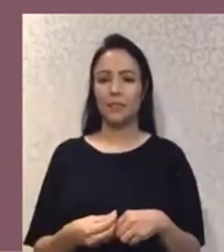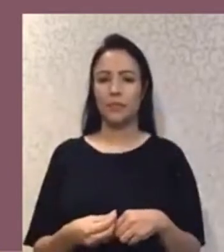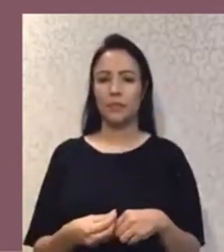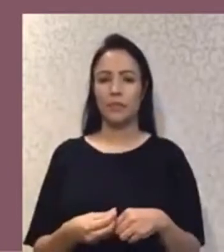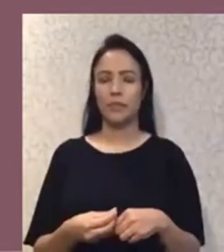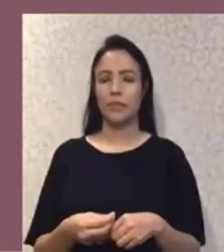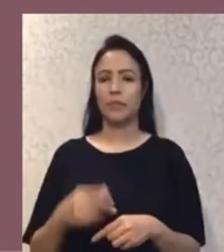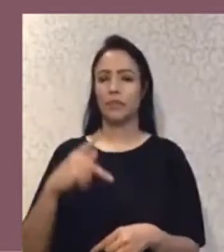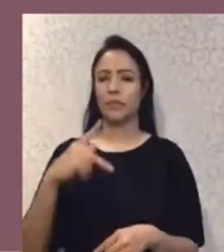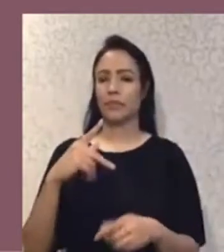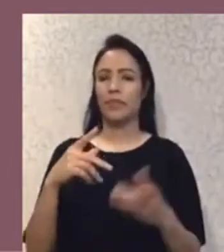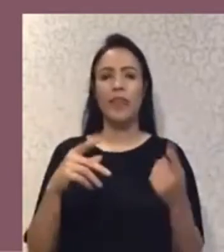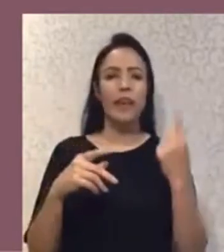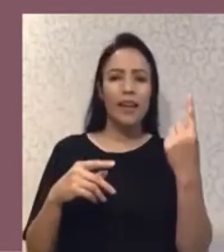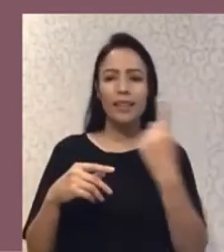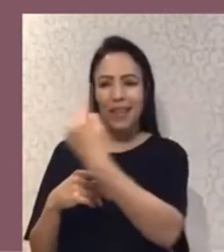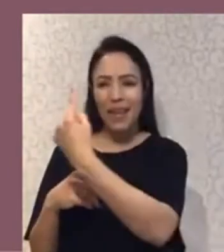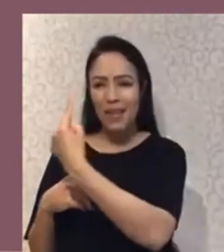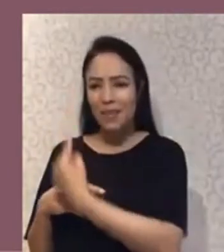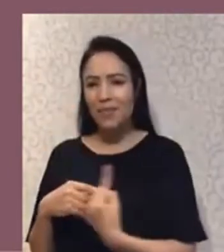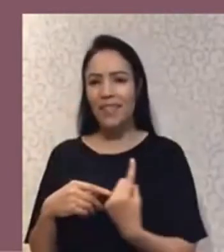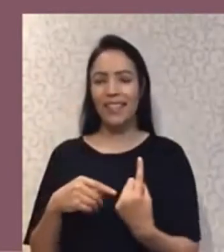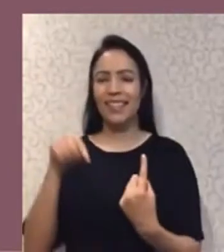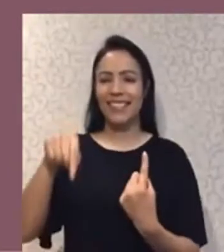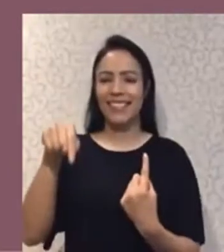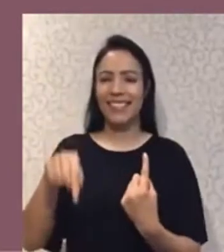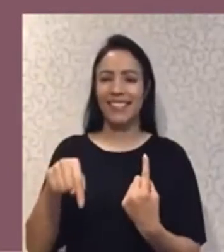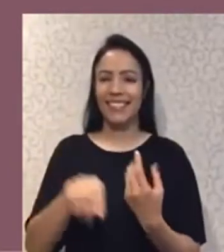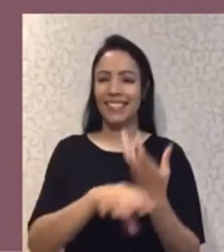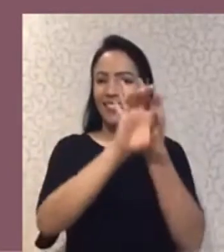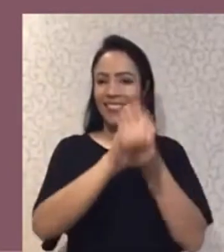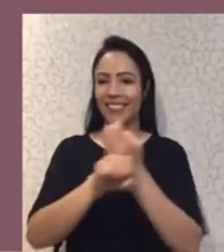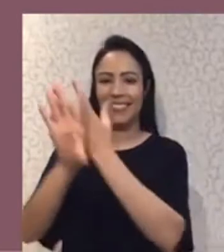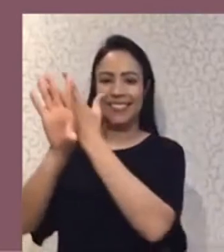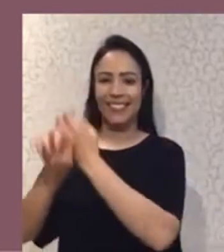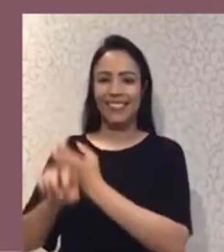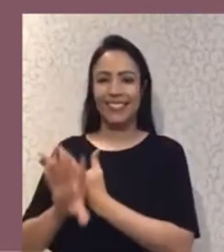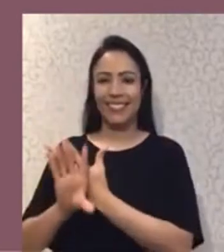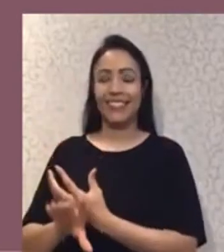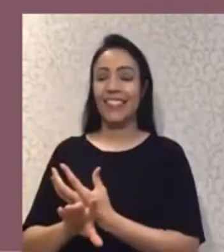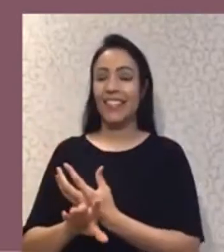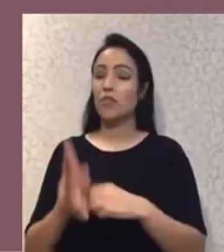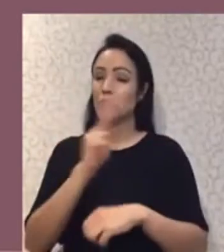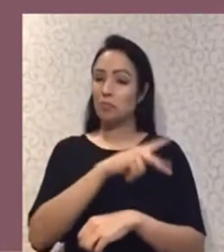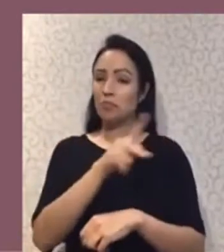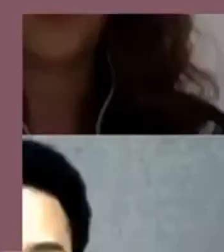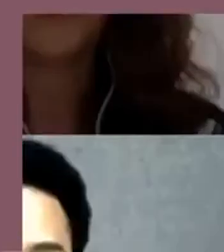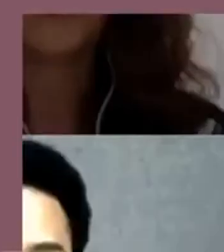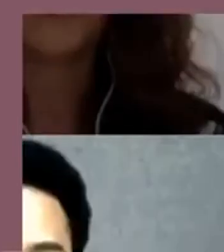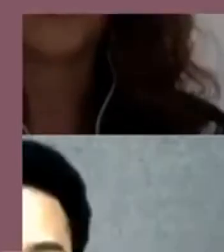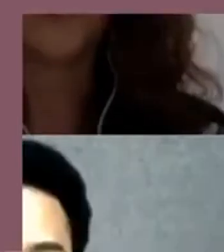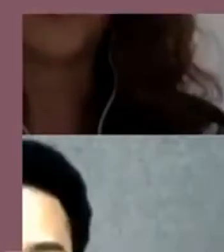Petronília e Naruna, e principalmente pela generosidade da professora Petronília de compartilhar